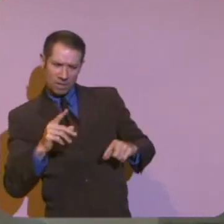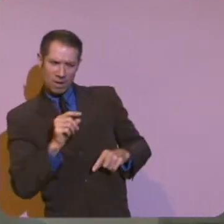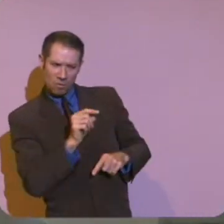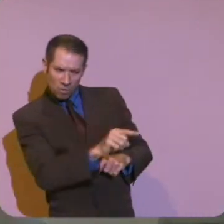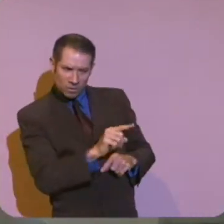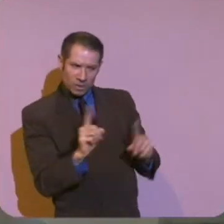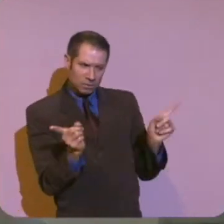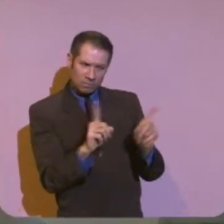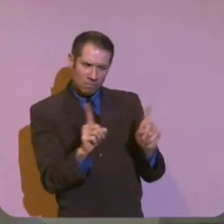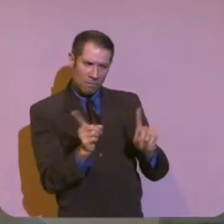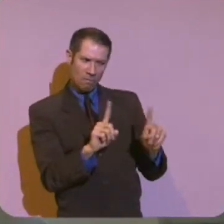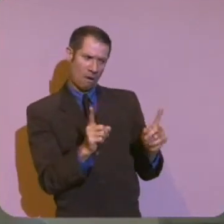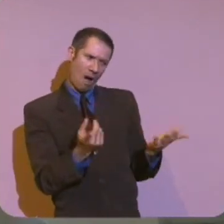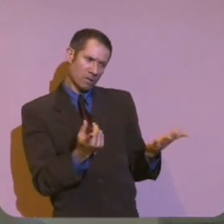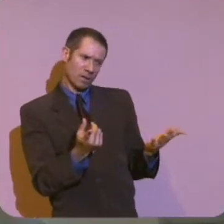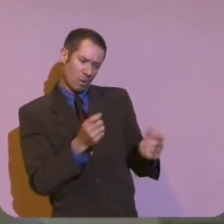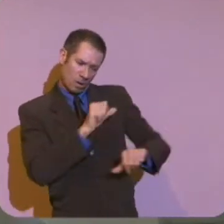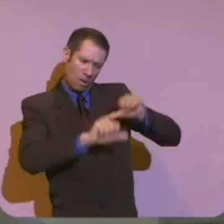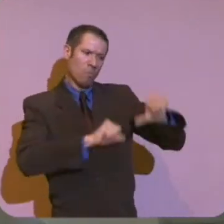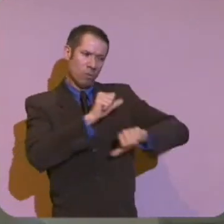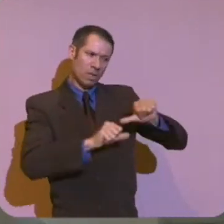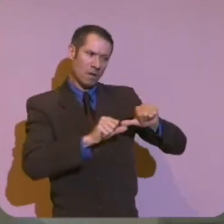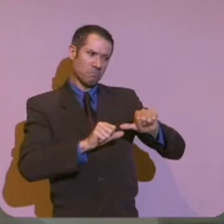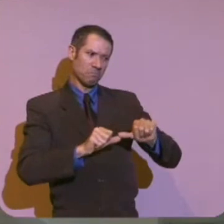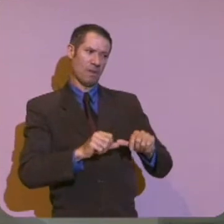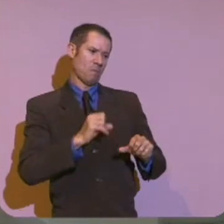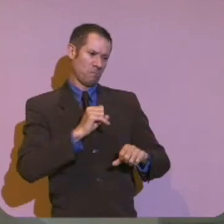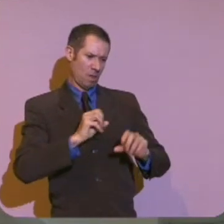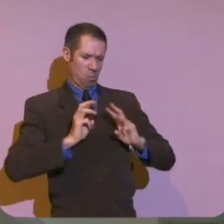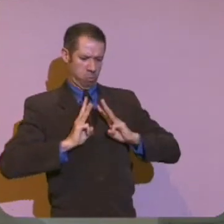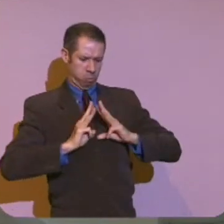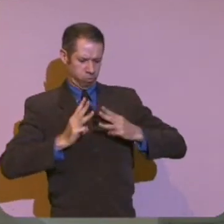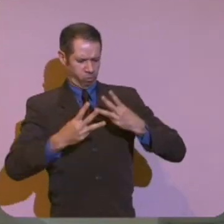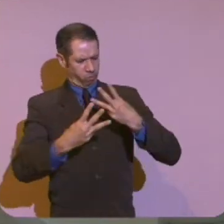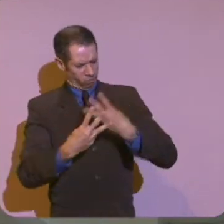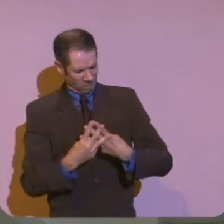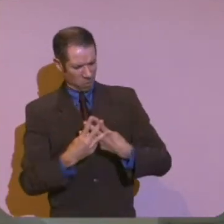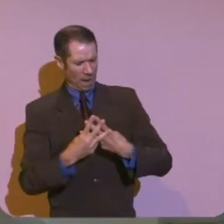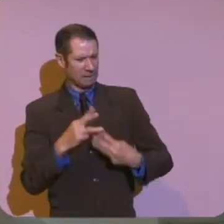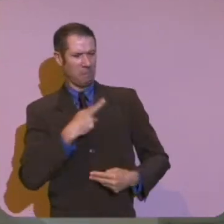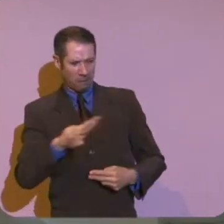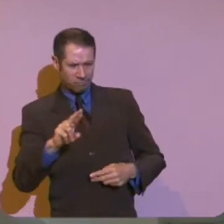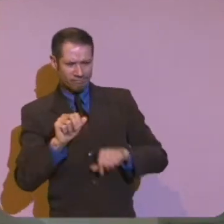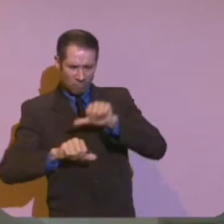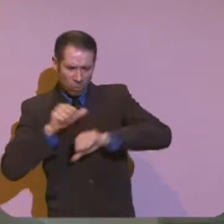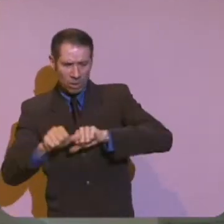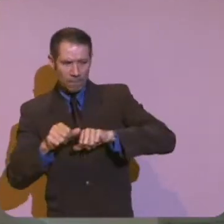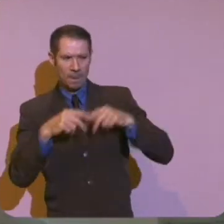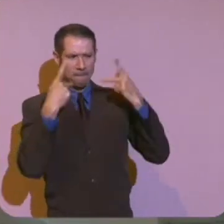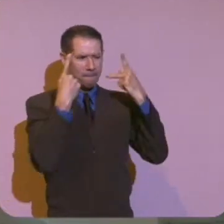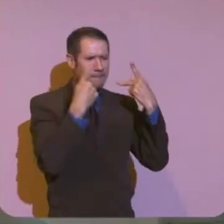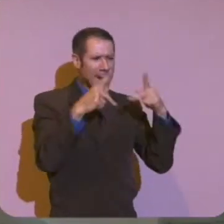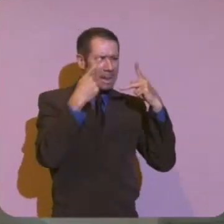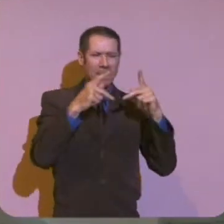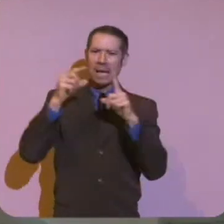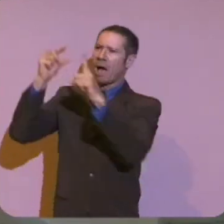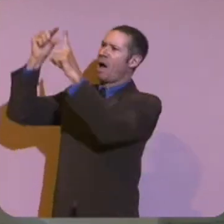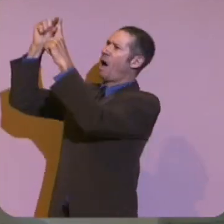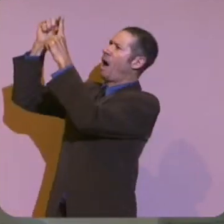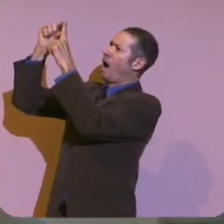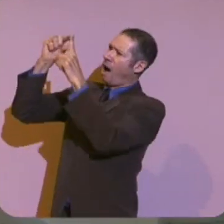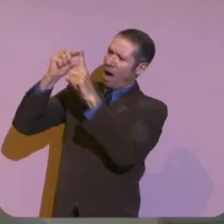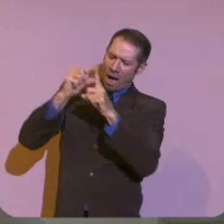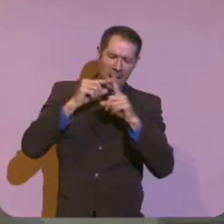não vai ser mais um inquisitor do judaísmo. Você vai ser agora um pregador do Evangelho no